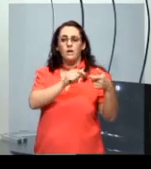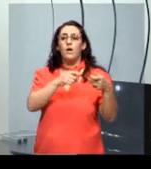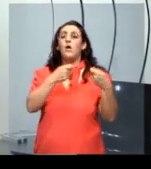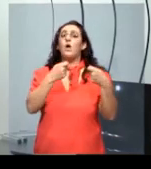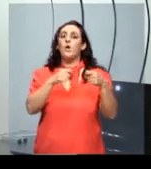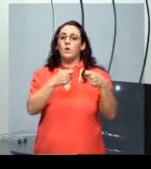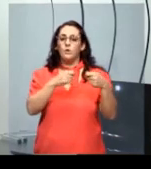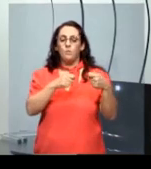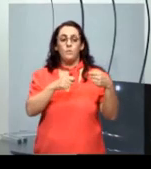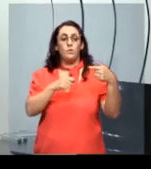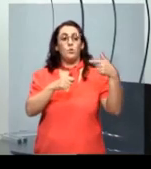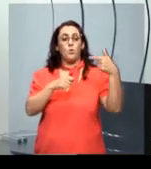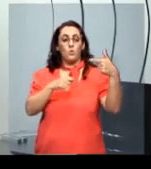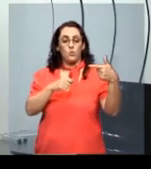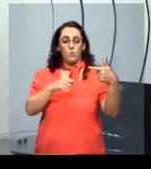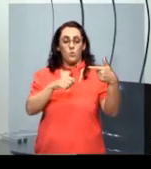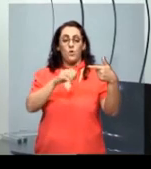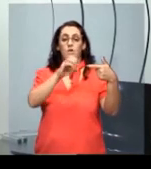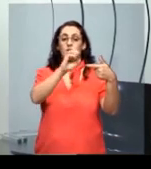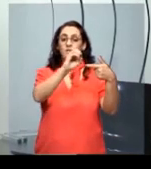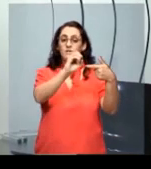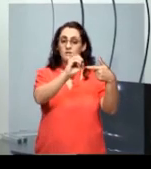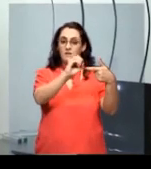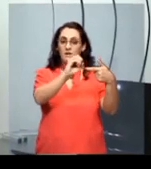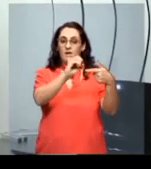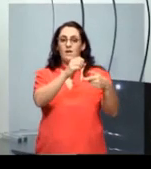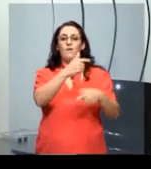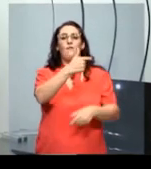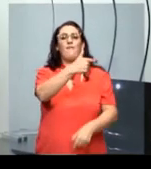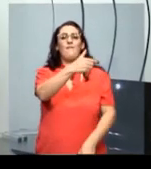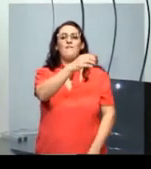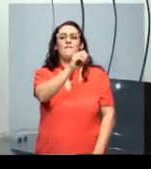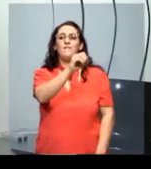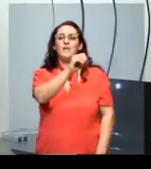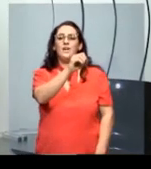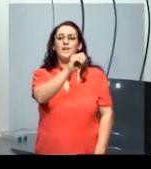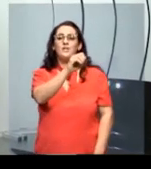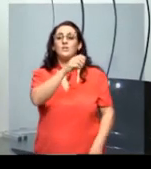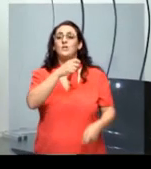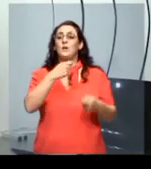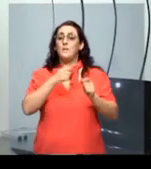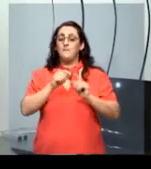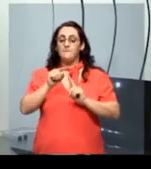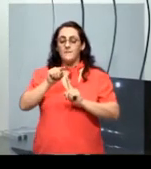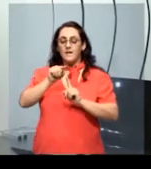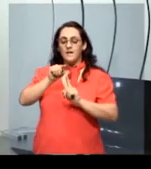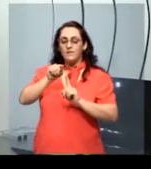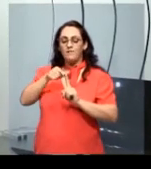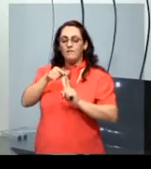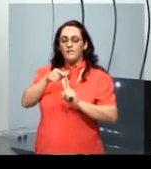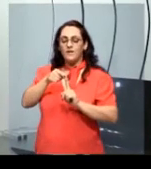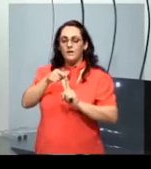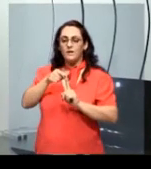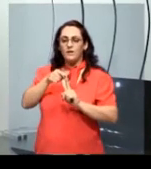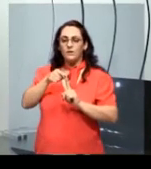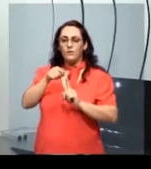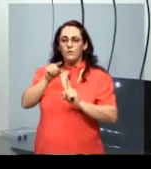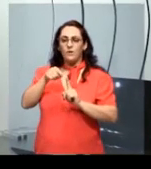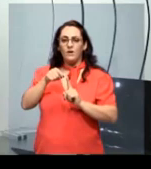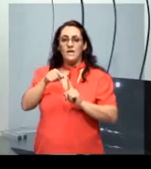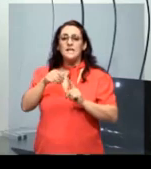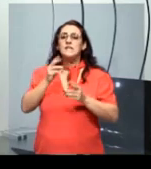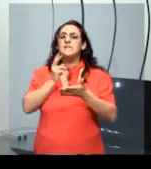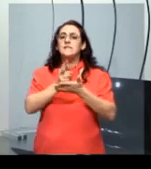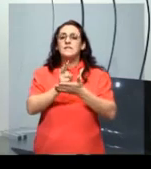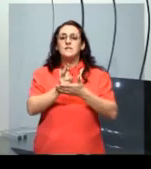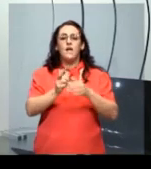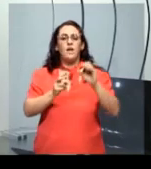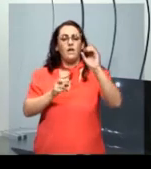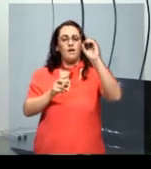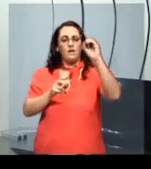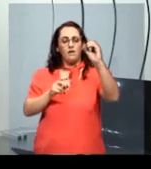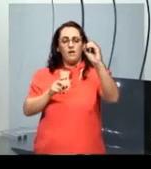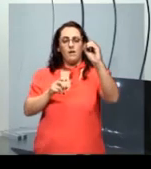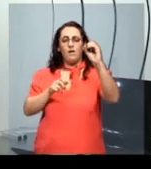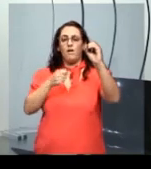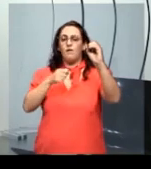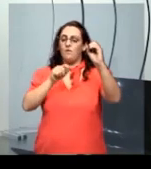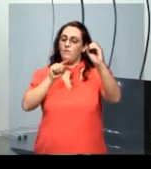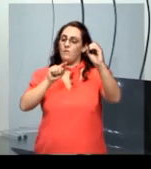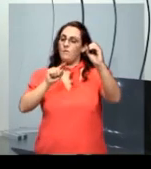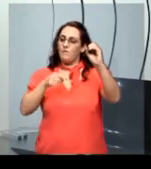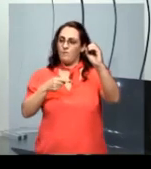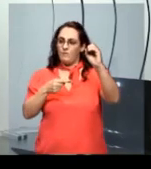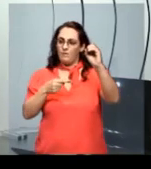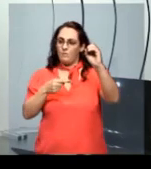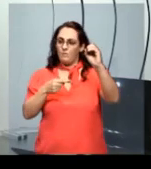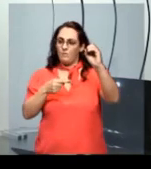eu vou colocar uma vírgula, porque eu coloquei o zero. Este zero aqui aparece só para completar